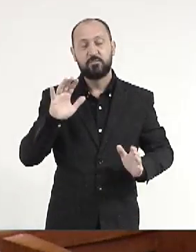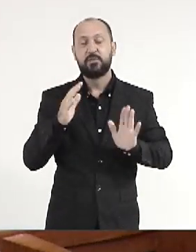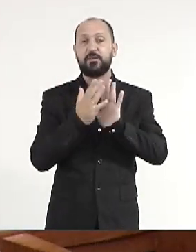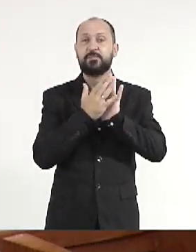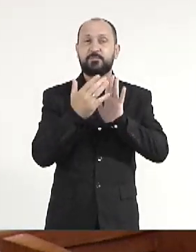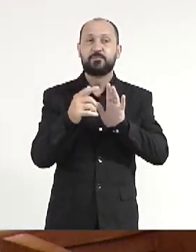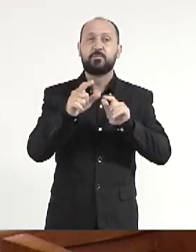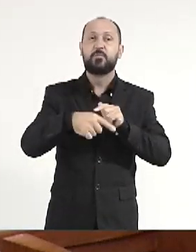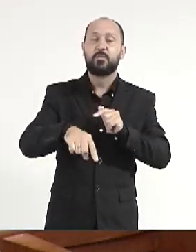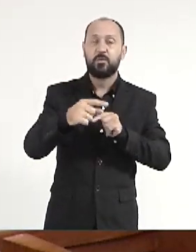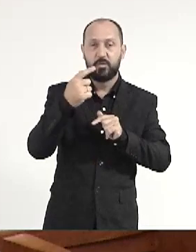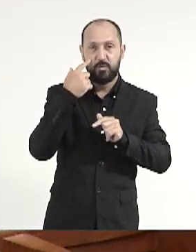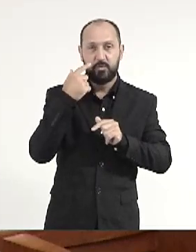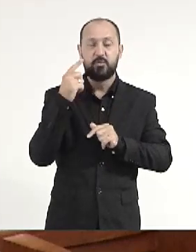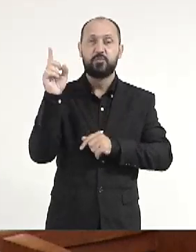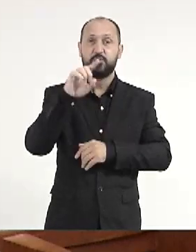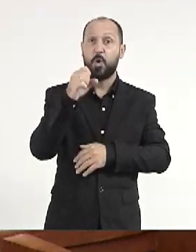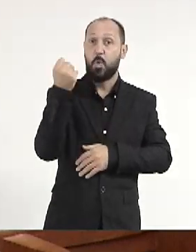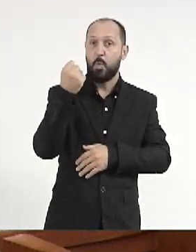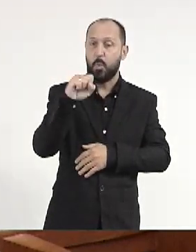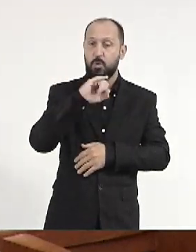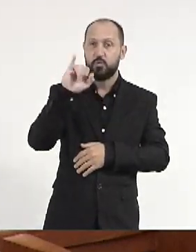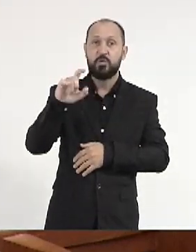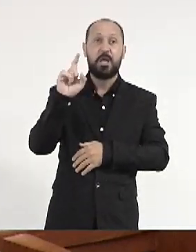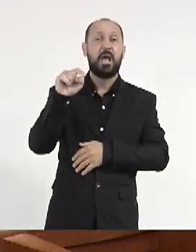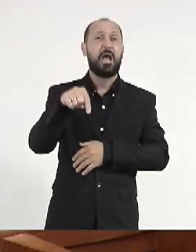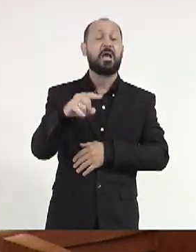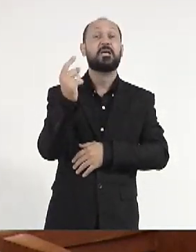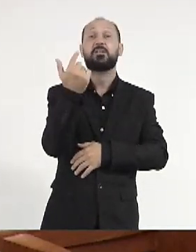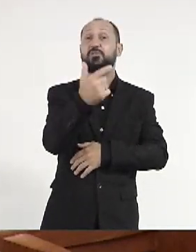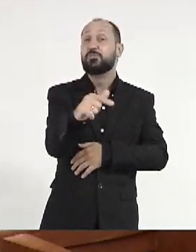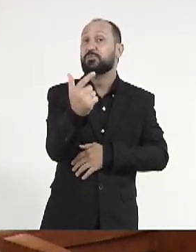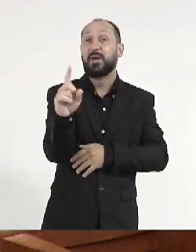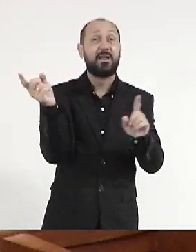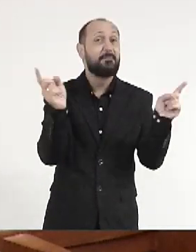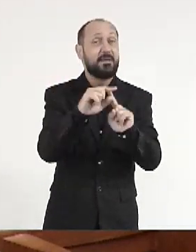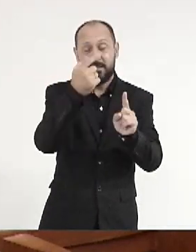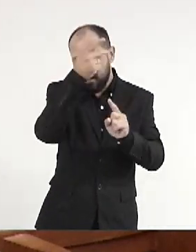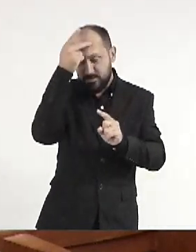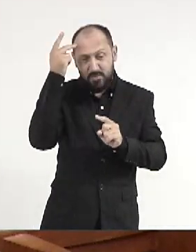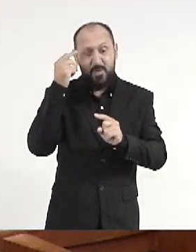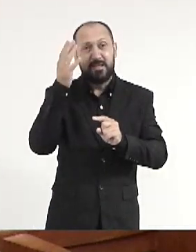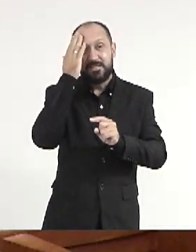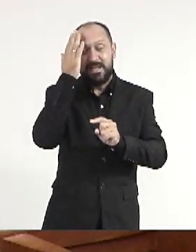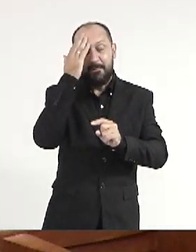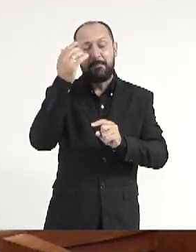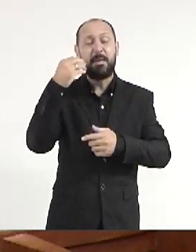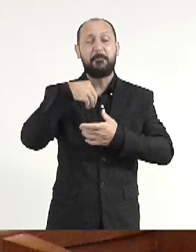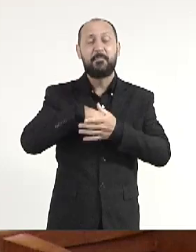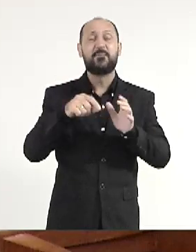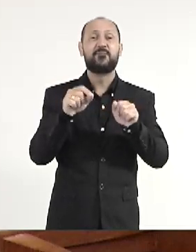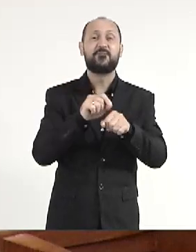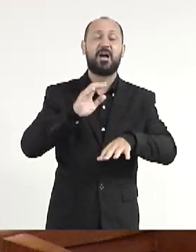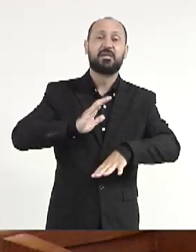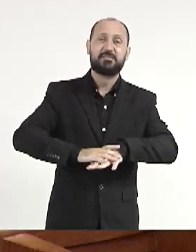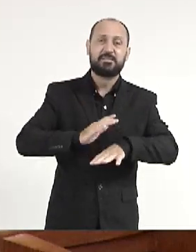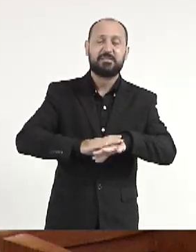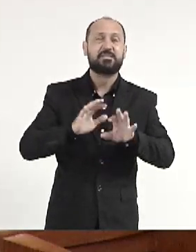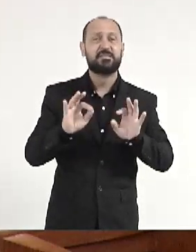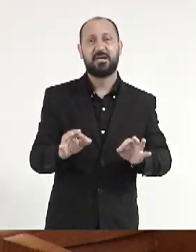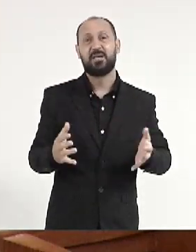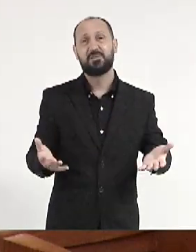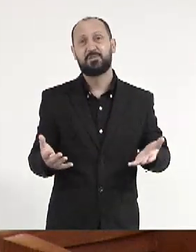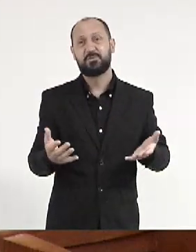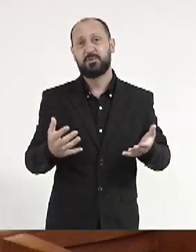as imagens que nós vimos no 8 de janeiro, aquilo não era de pessoas que sabiam o que estava fazendo,